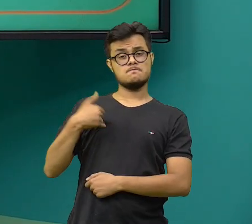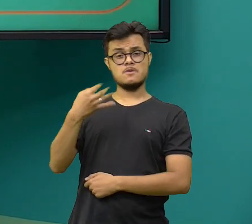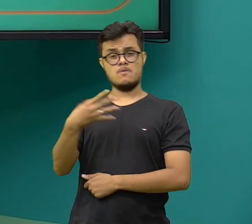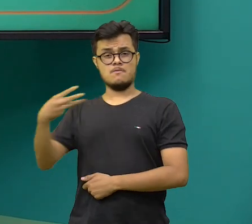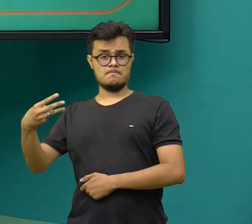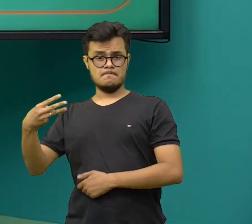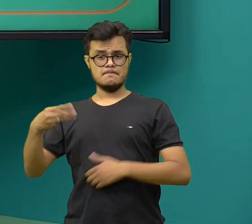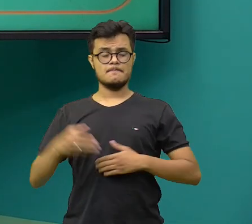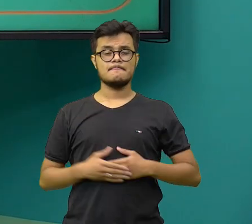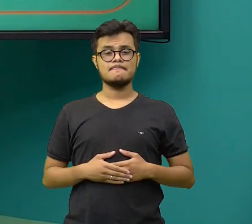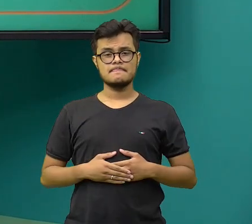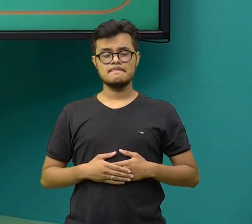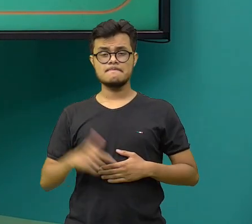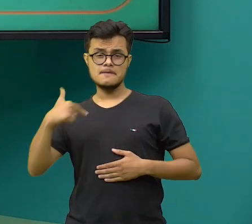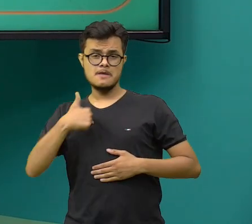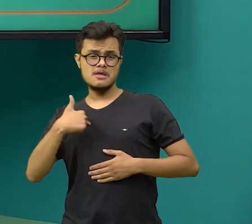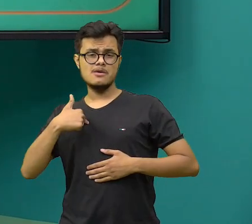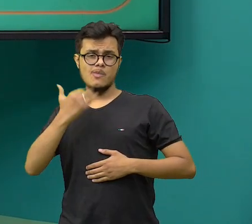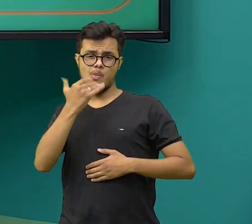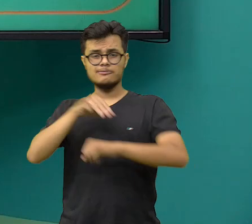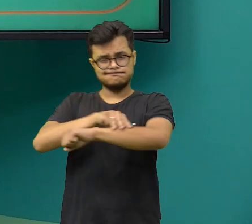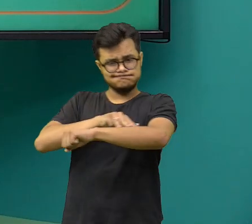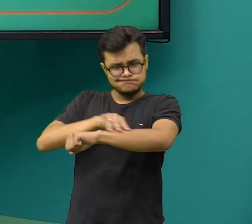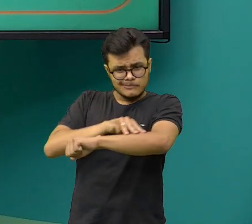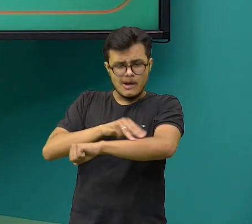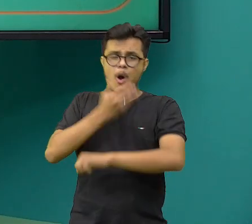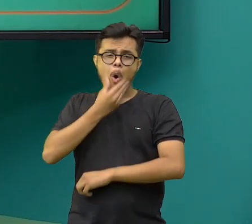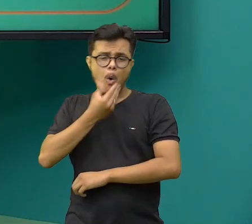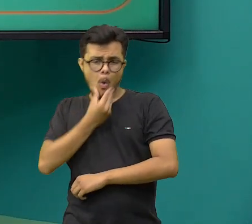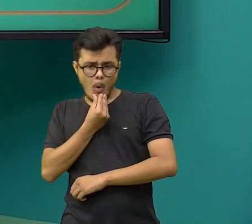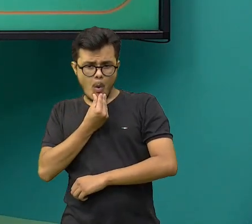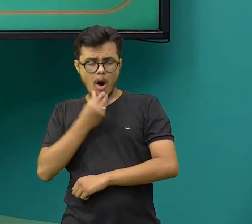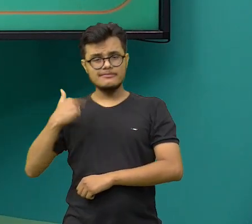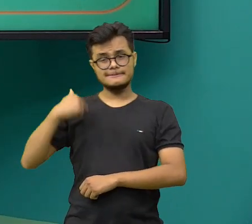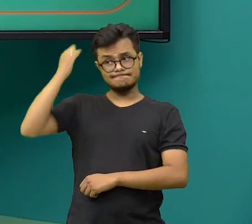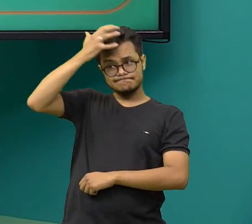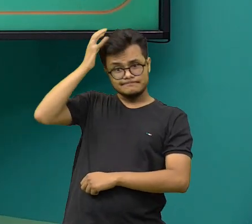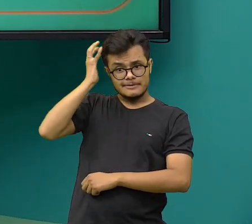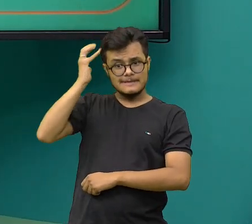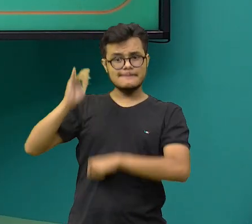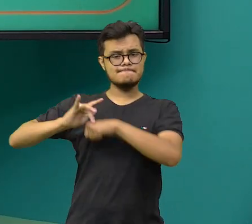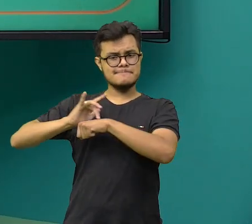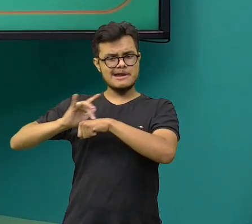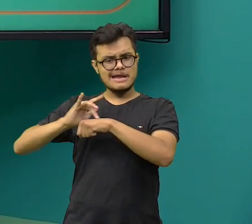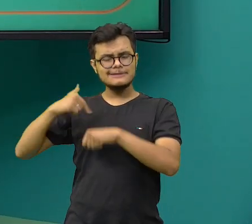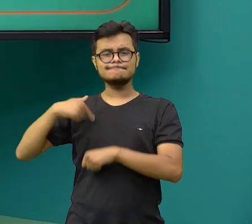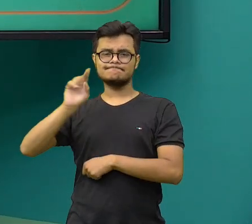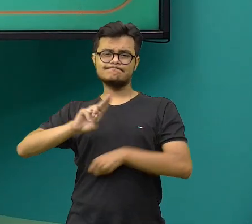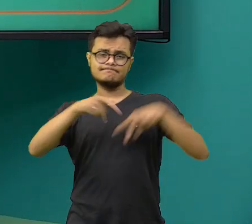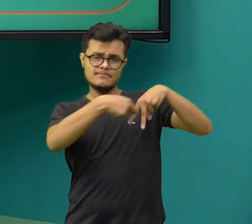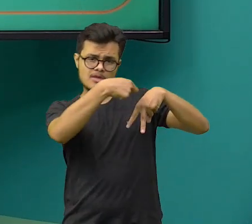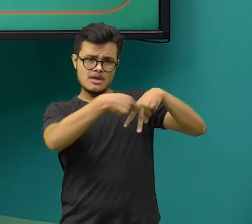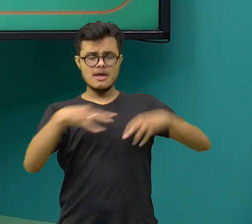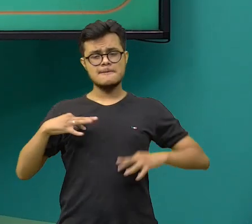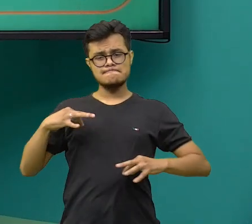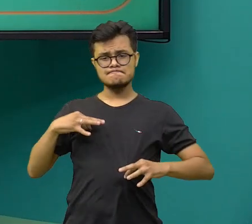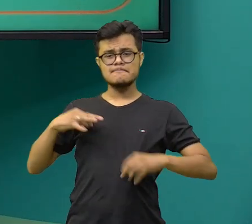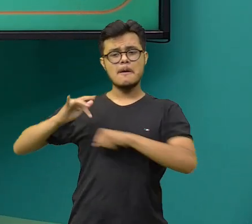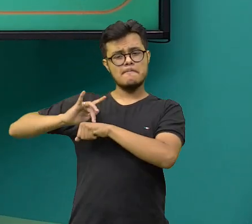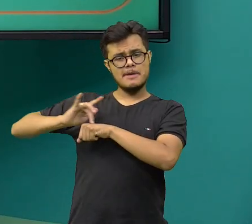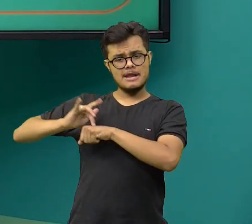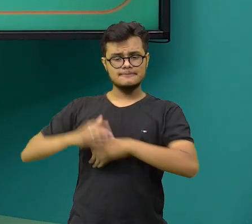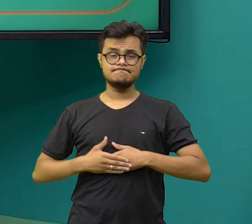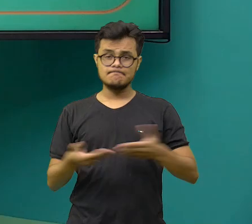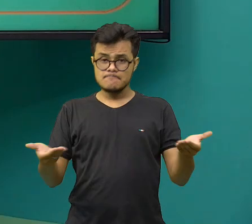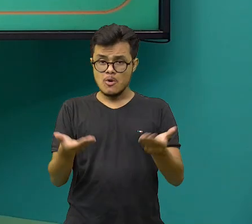43 anos, sou pardo do sexo masculino, tenho cabelo preto e estou trajando calça jeans e camiseta preta. E a